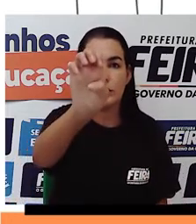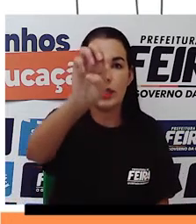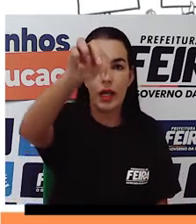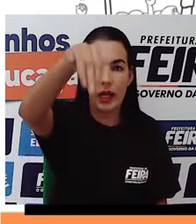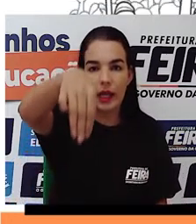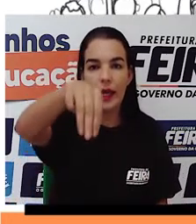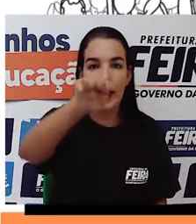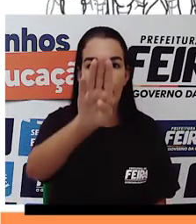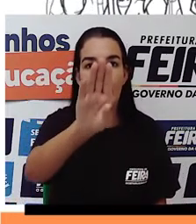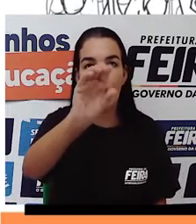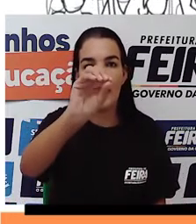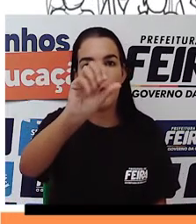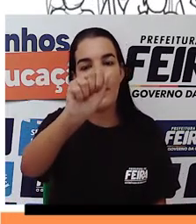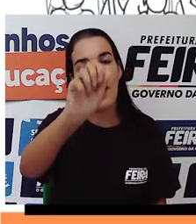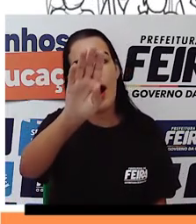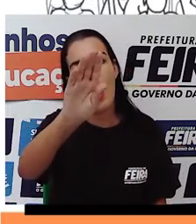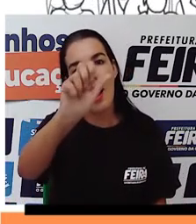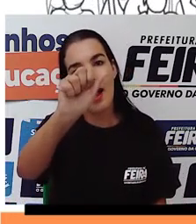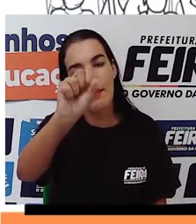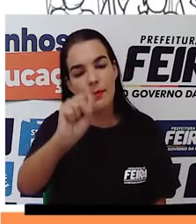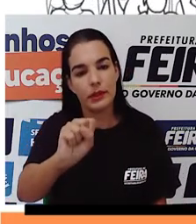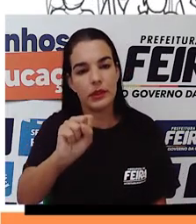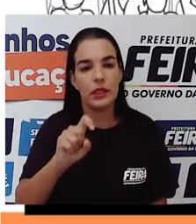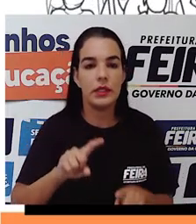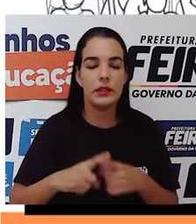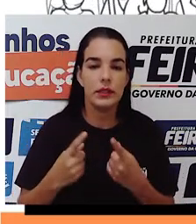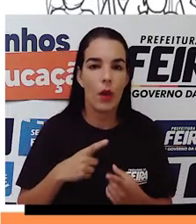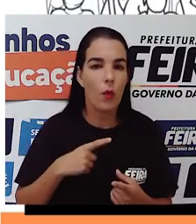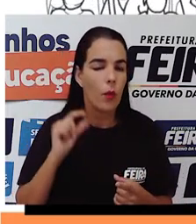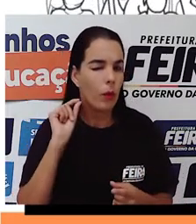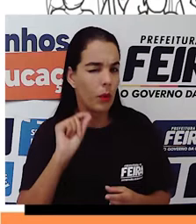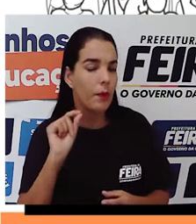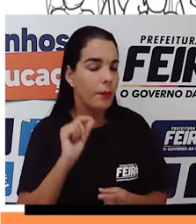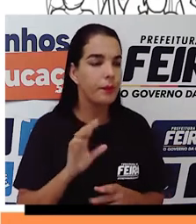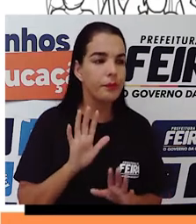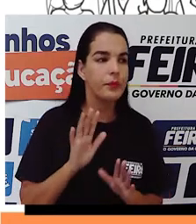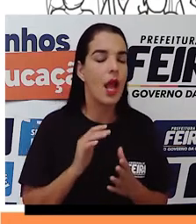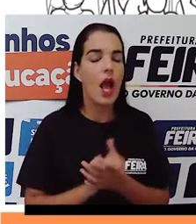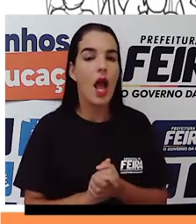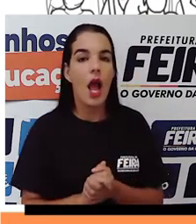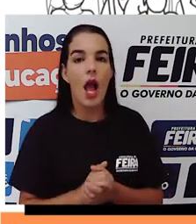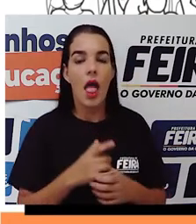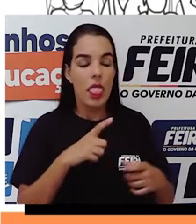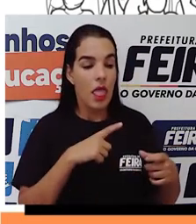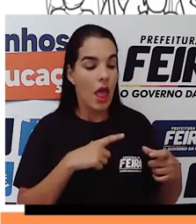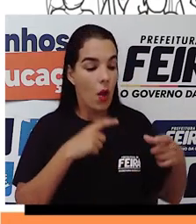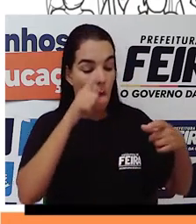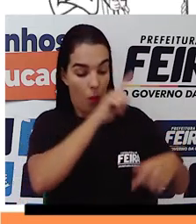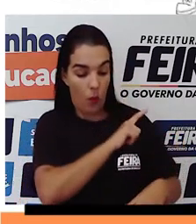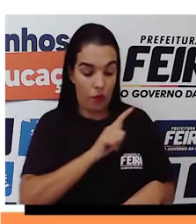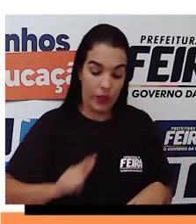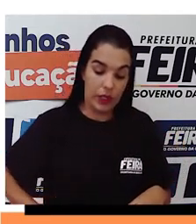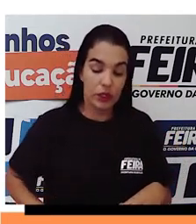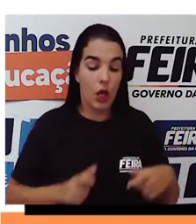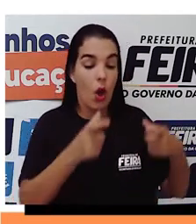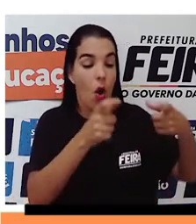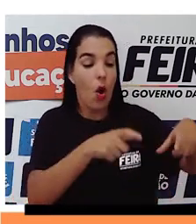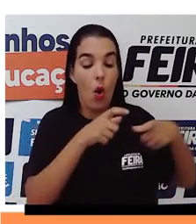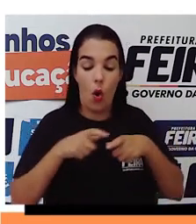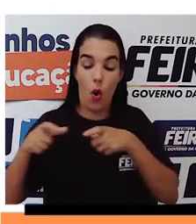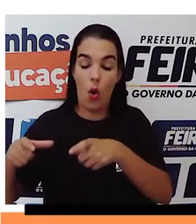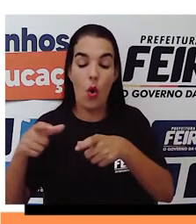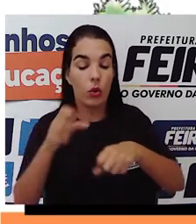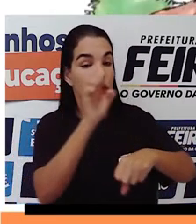Porém, portugueses e colonos de outros estados, chamados de emboaba pelos paulistas, também queriam o direito